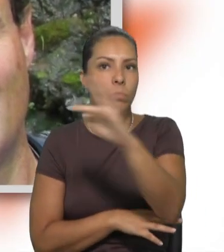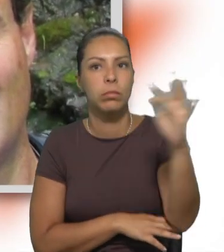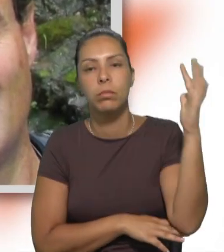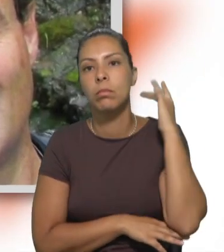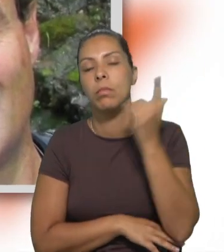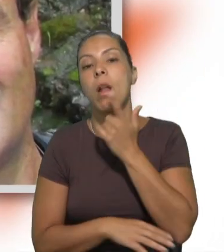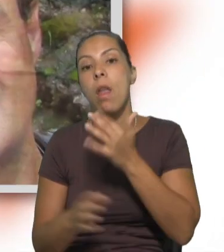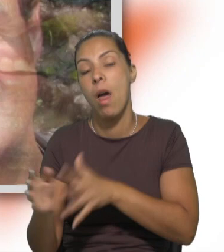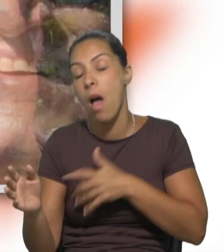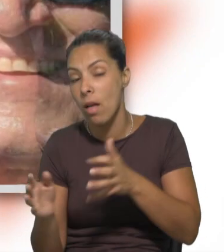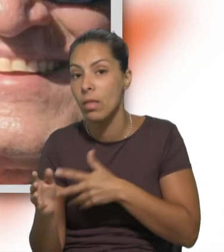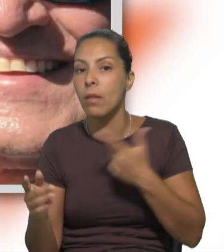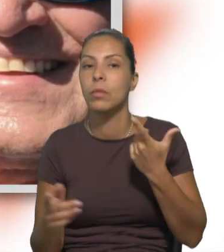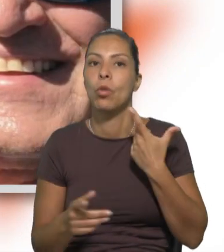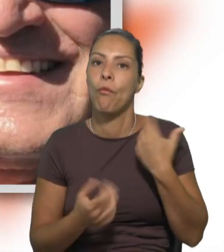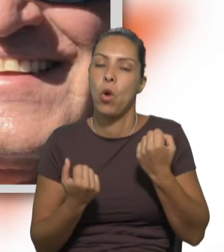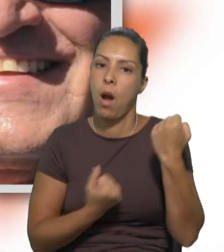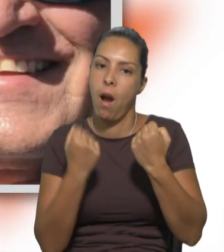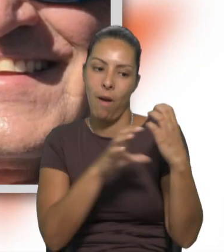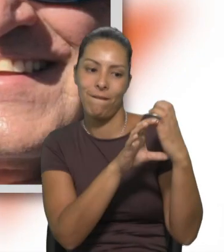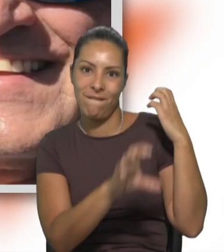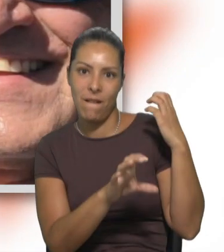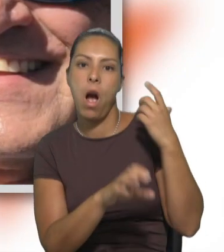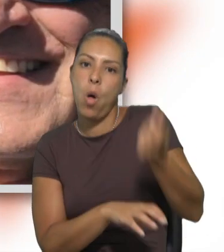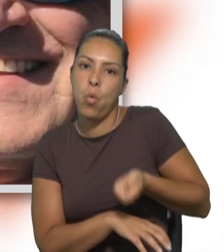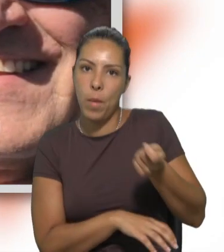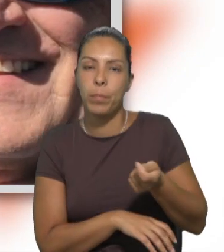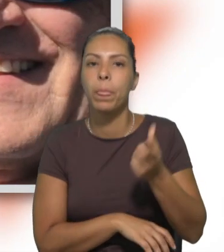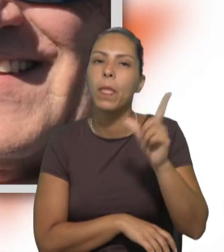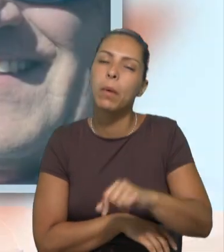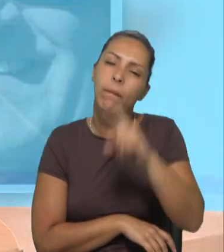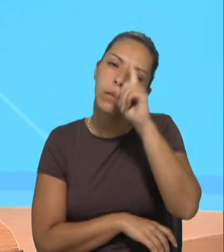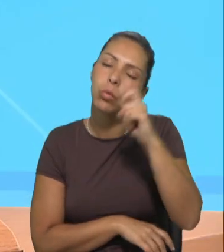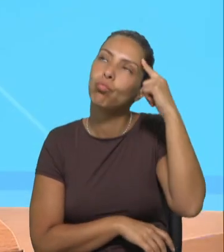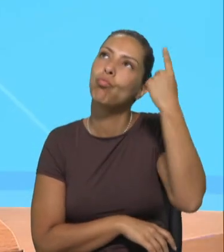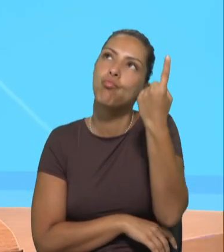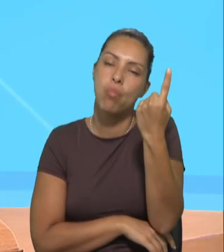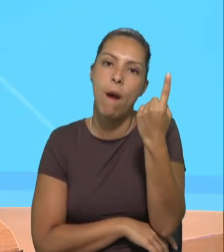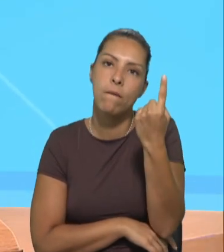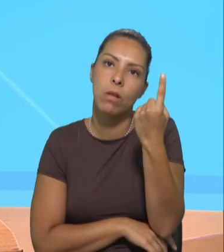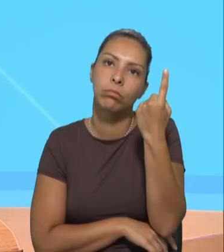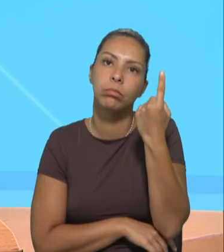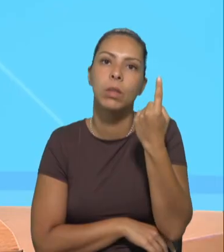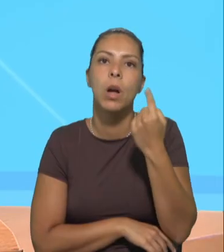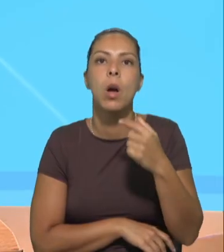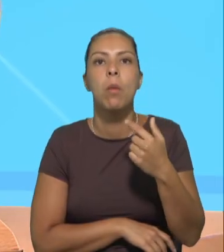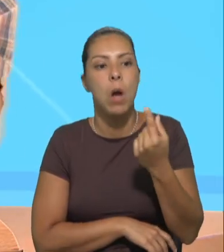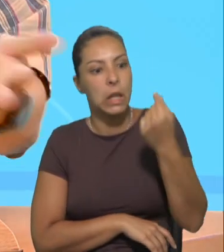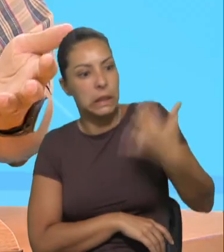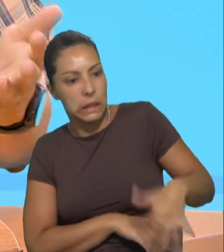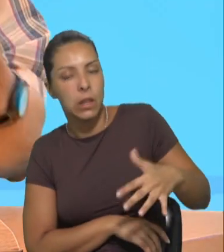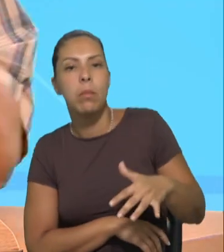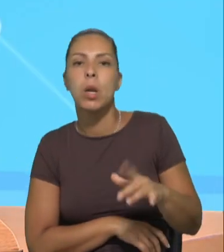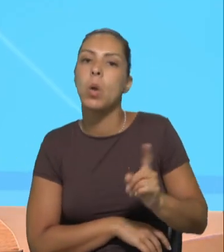de autocaravana. E uma que guardámos também com muito carinho, parece que até pode ter um custo muito elevado, mas não, claro que isto